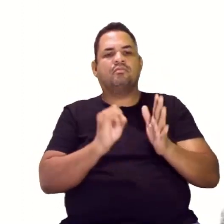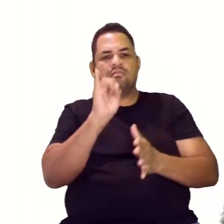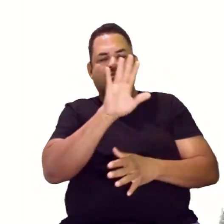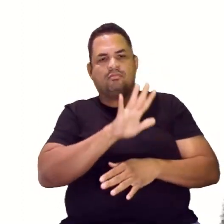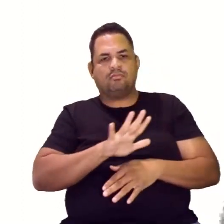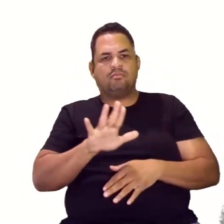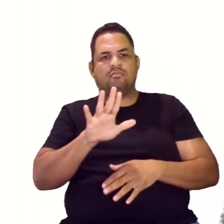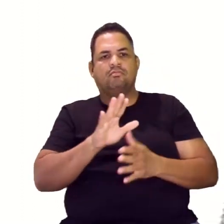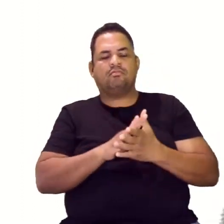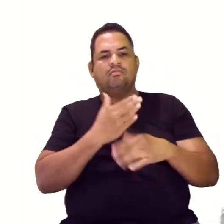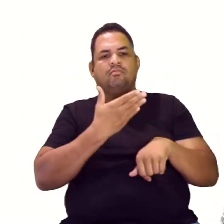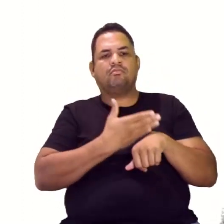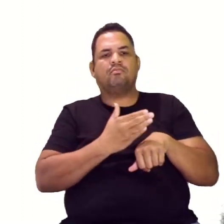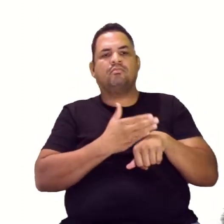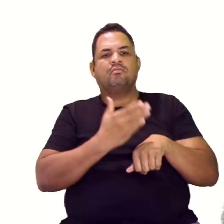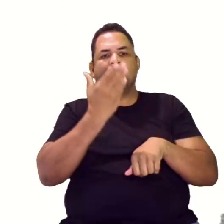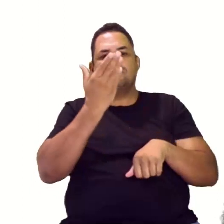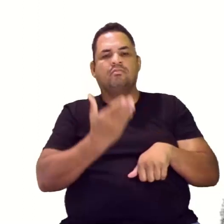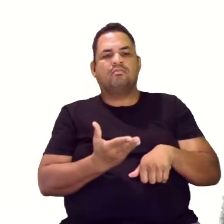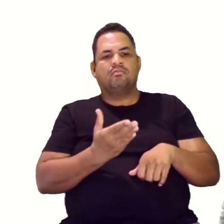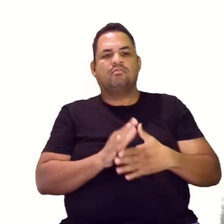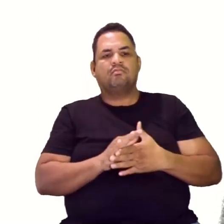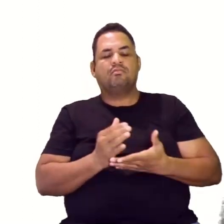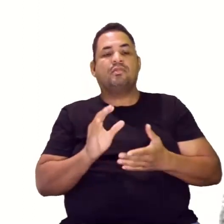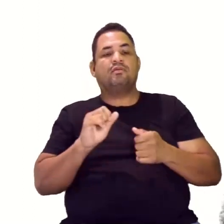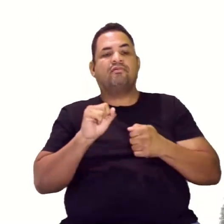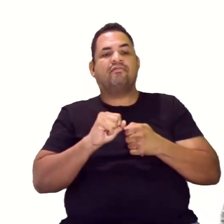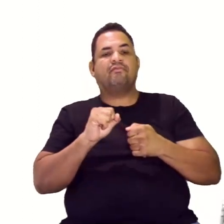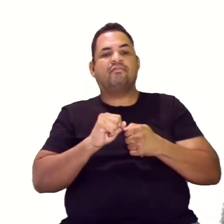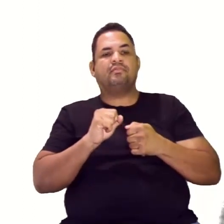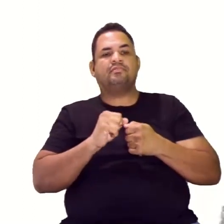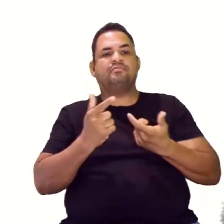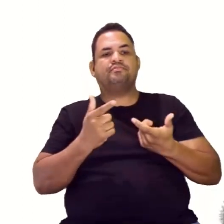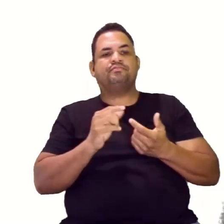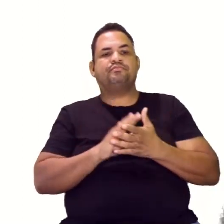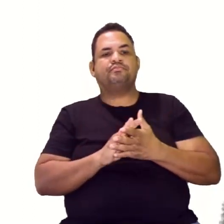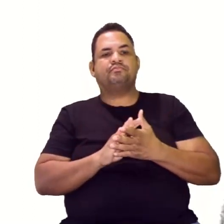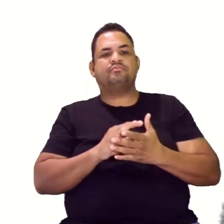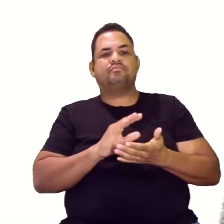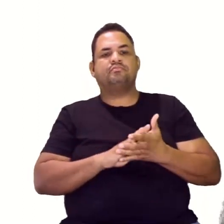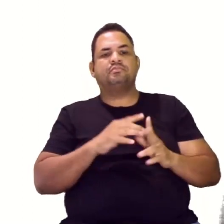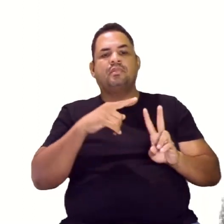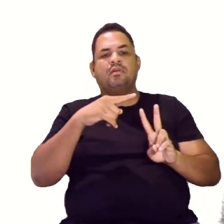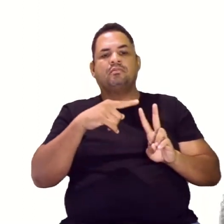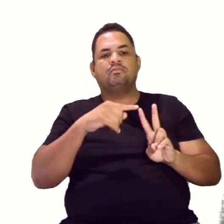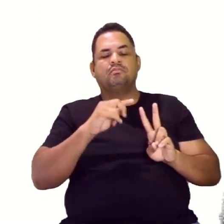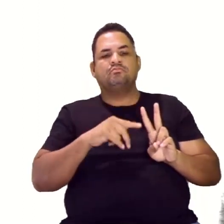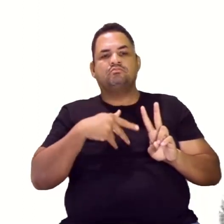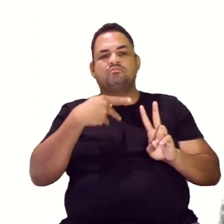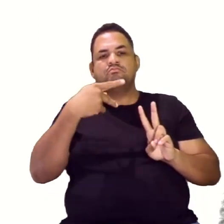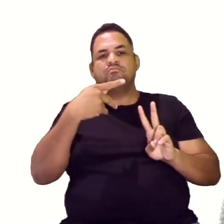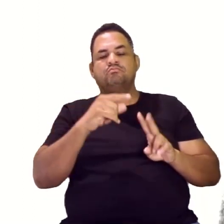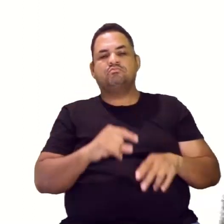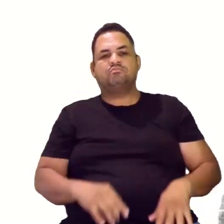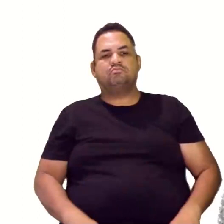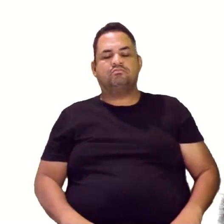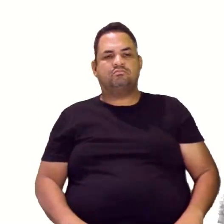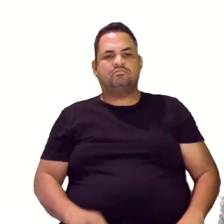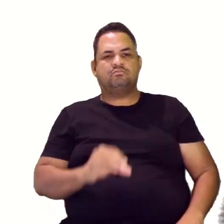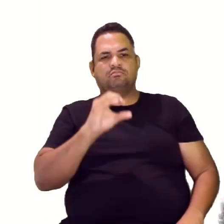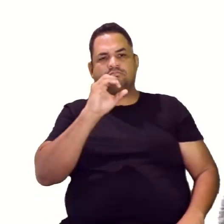imagem, na prática, nós só vamos resolver as potências. Vai ficar